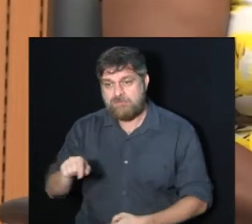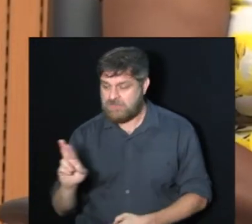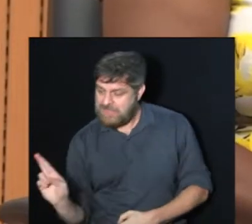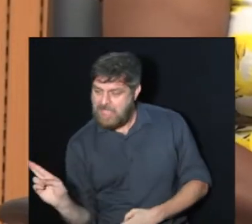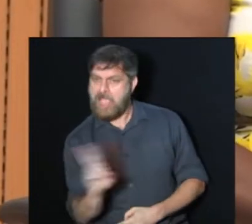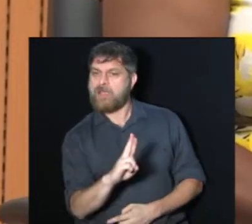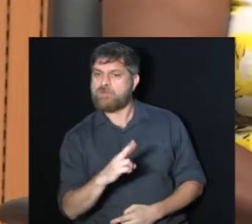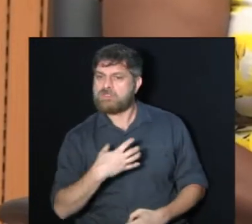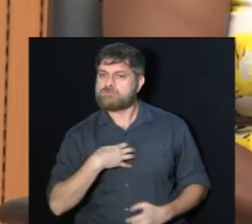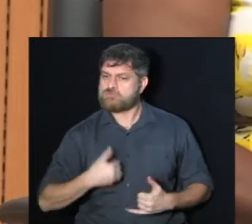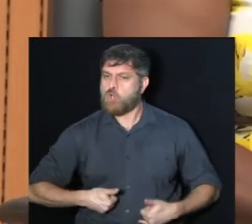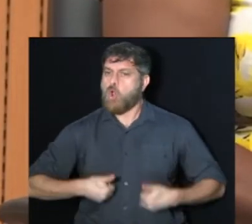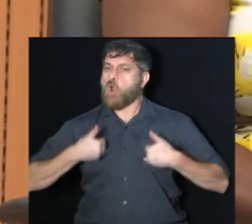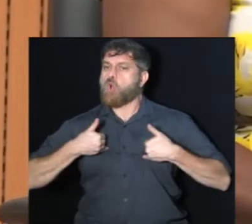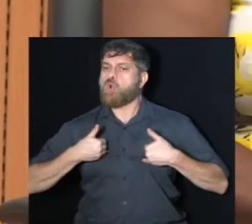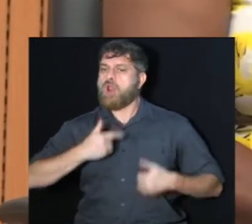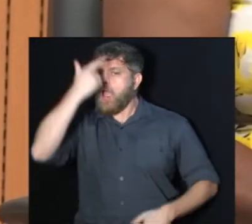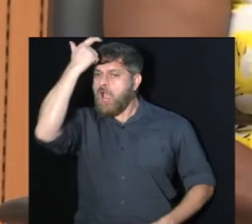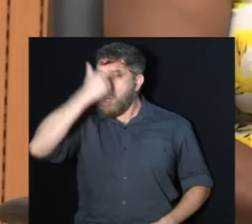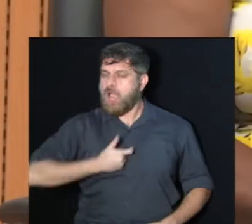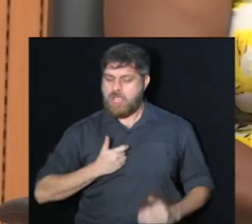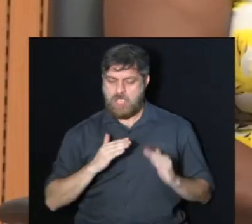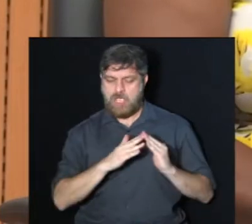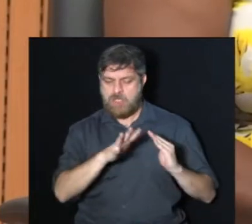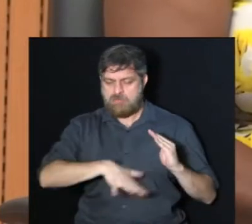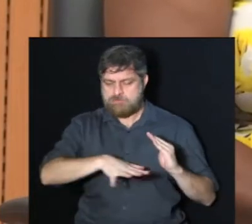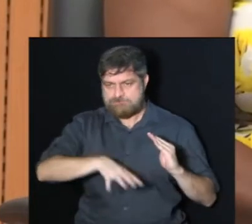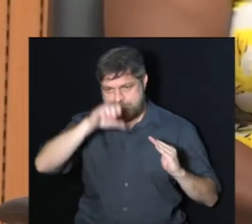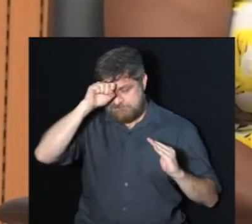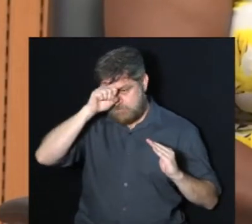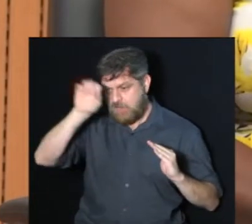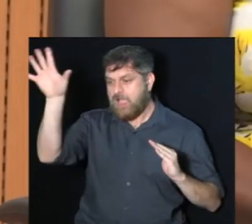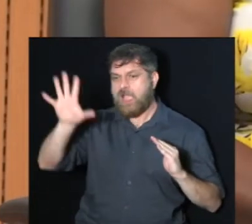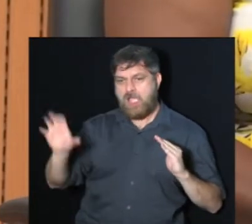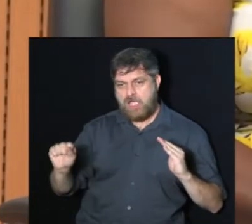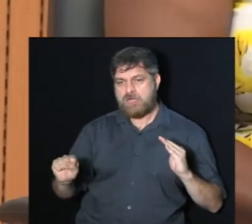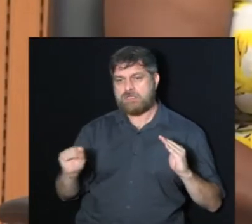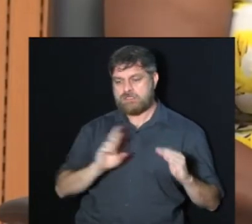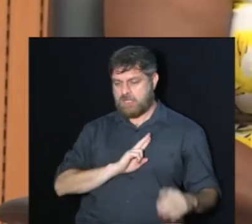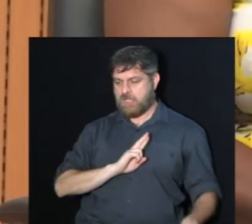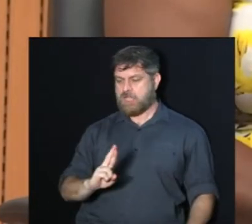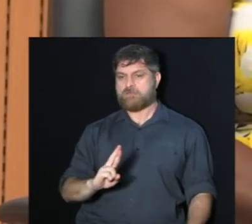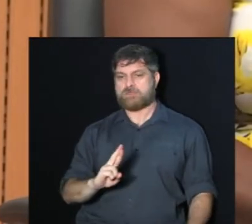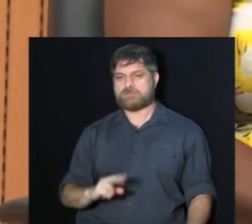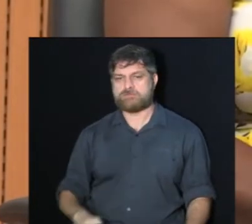maior orgulho: eu sou de matriz africana. Eu